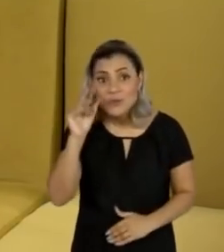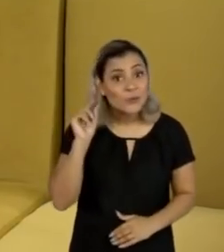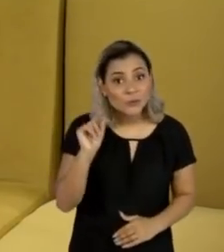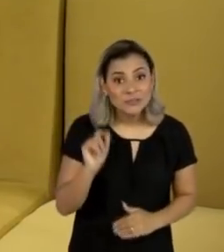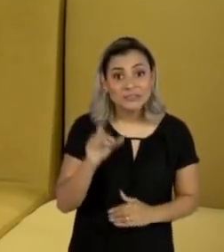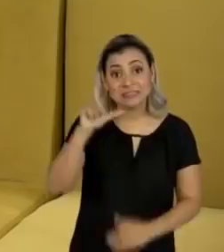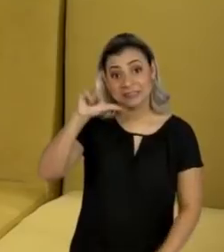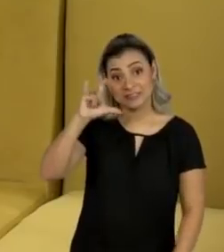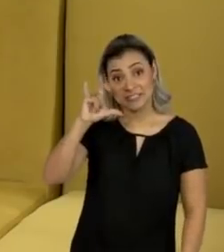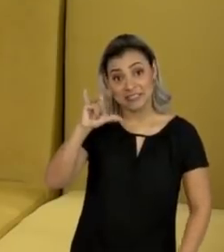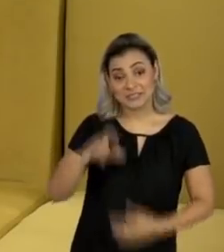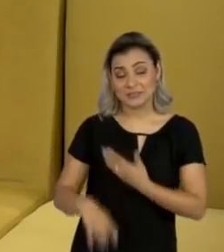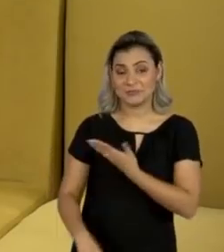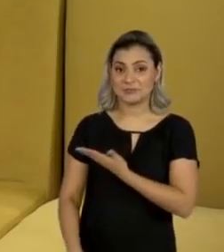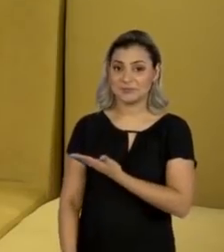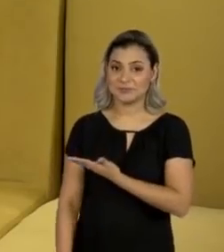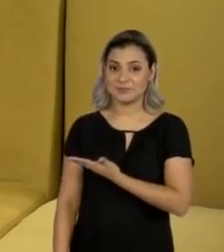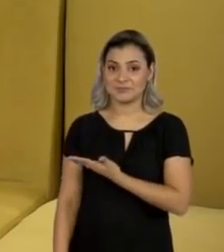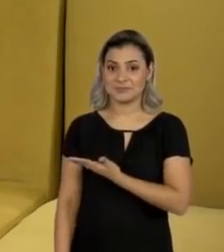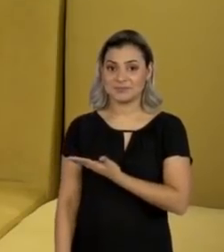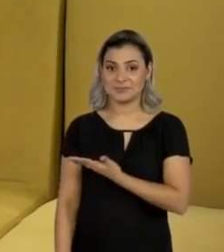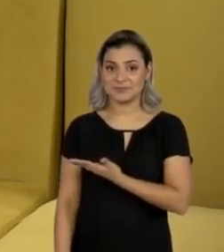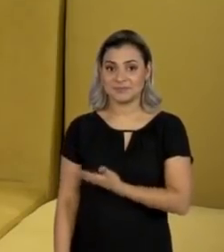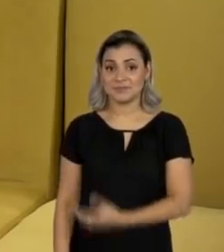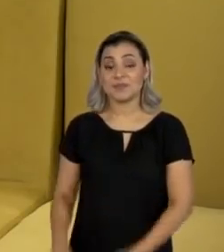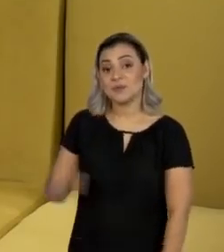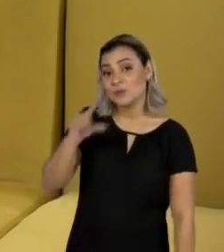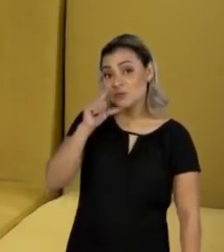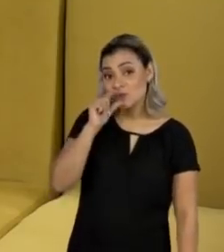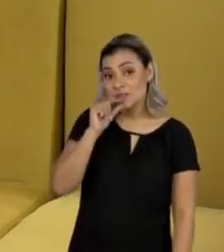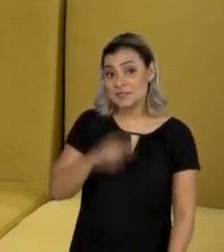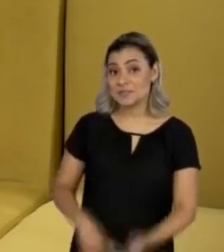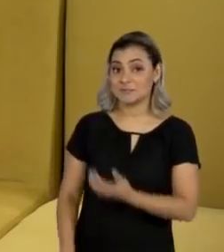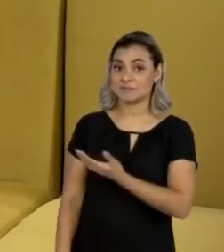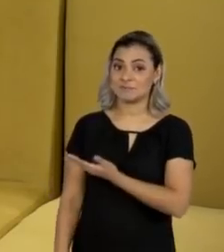Nosso Instagram é o @jornalismo TV Cultura, o Twitter é